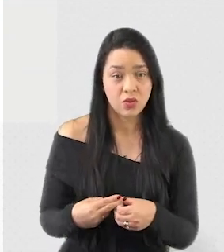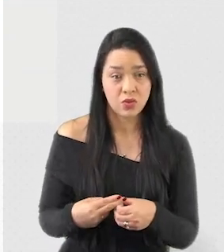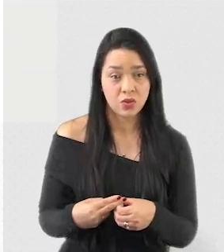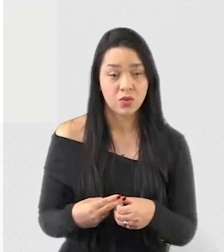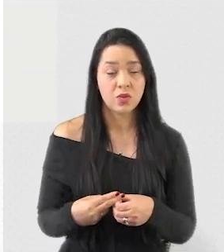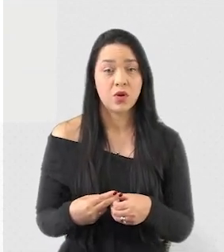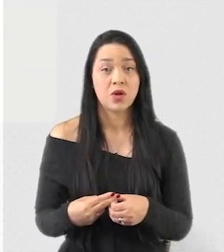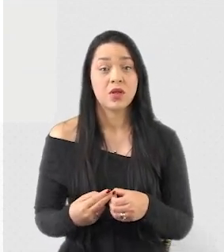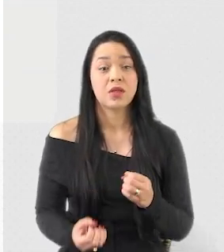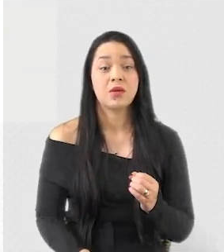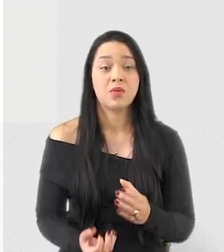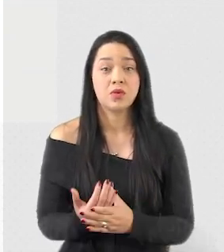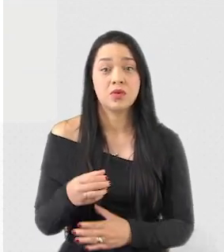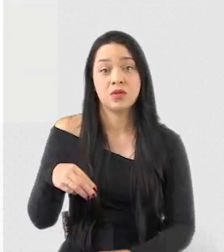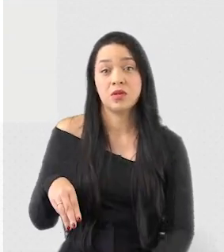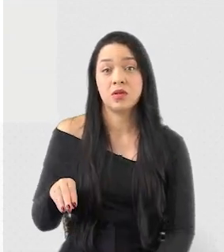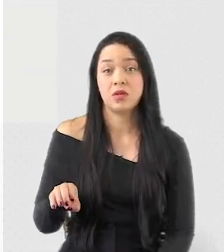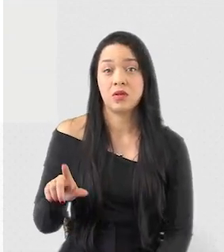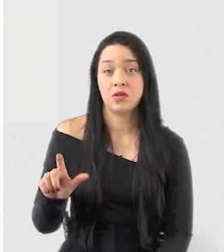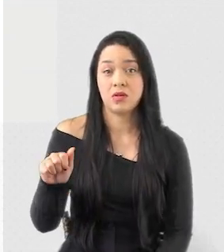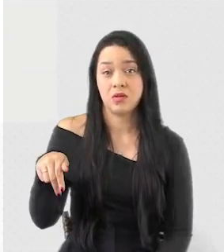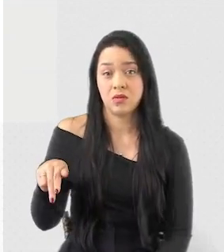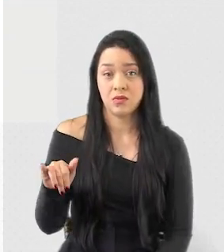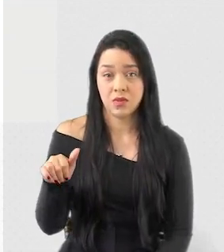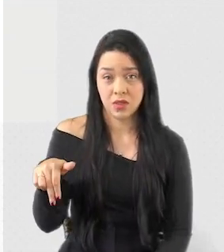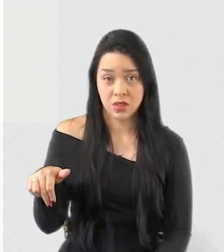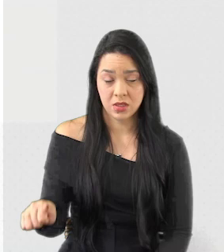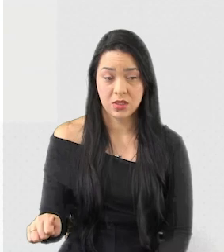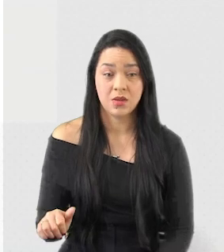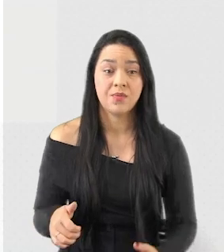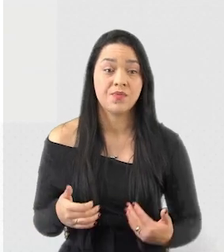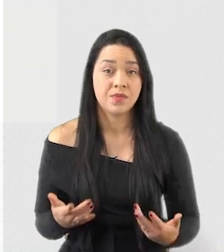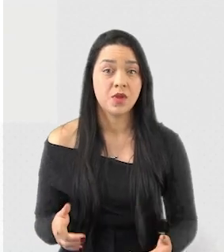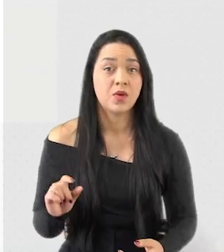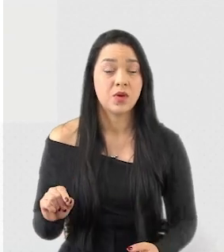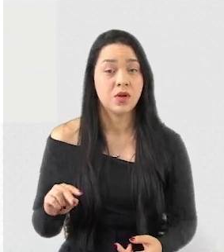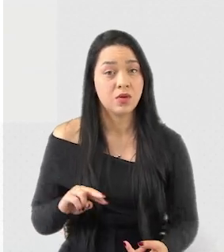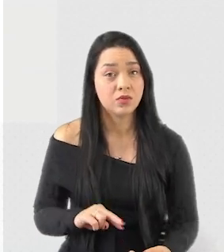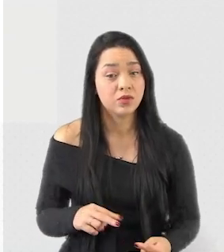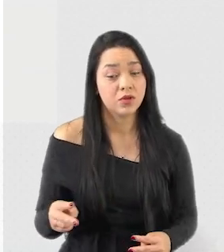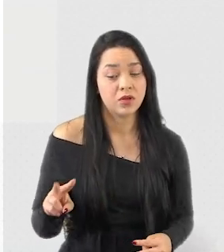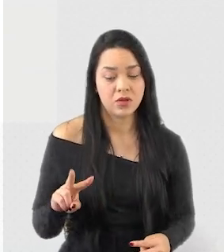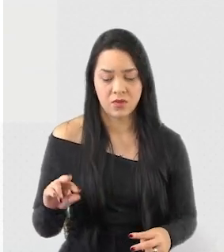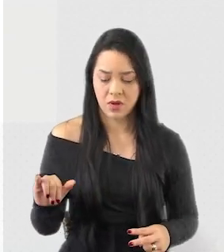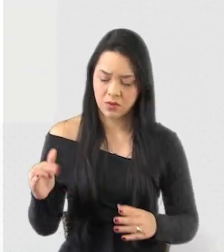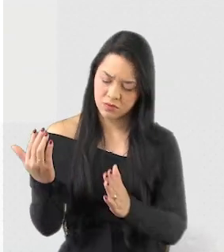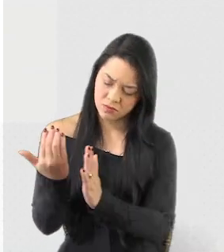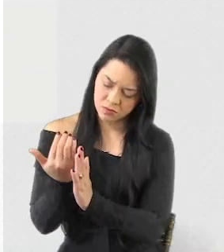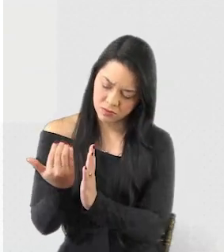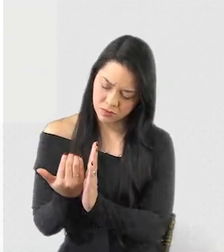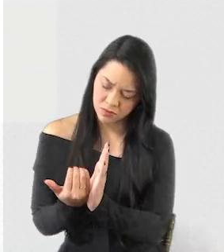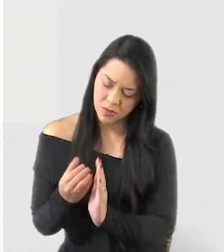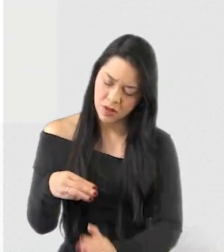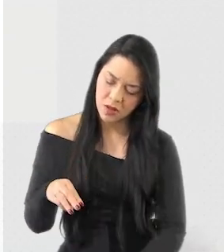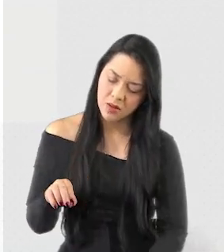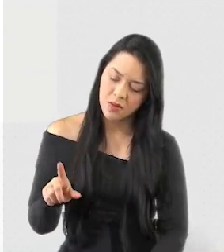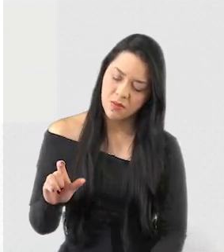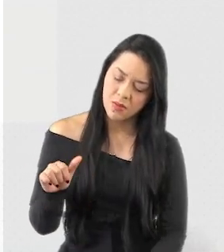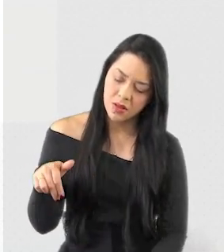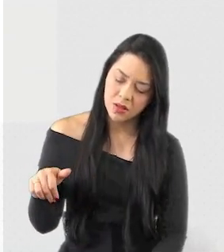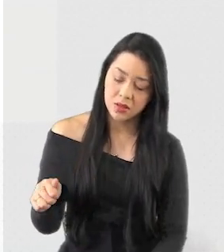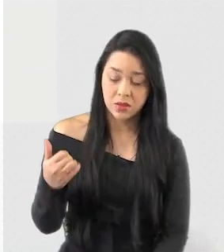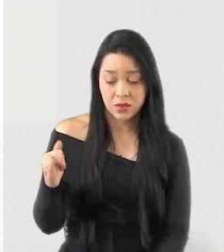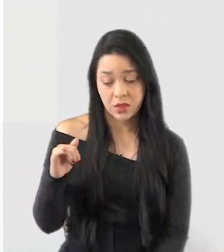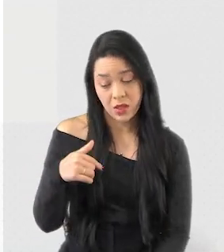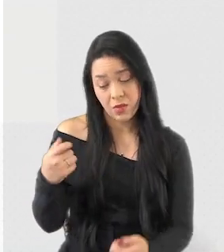pele, que produzem melanina, né, a proteína melanina. Então, esse gene, ele vai codificar a melanina. Então, se eu